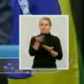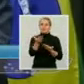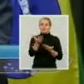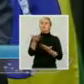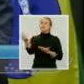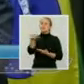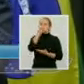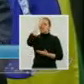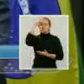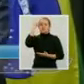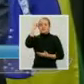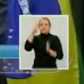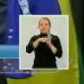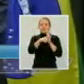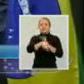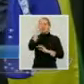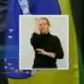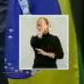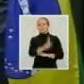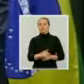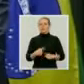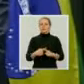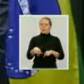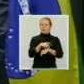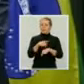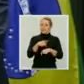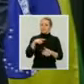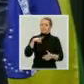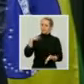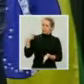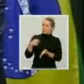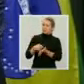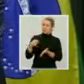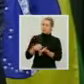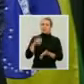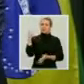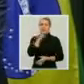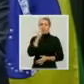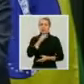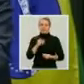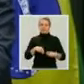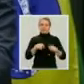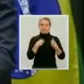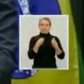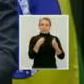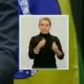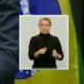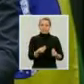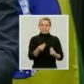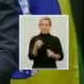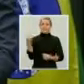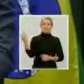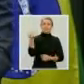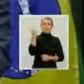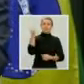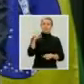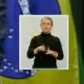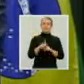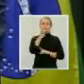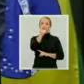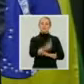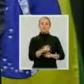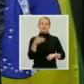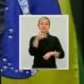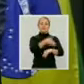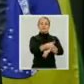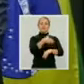são gente brasileira, o país tem a obrigação imediata de provê-los com o indispensável direito à acessibilidade.